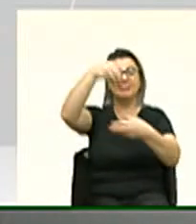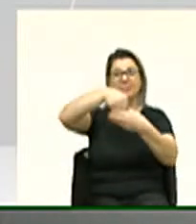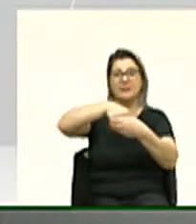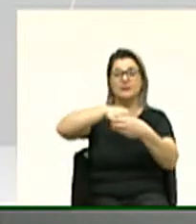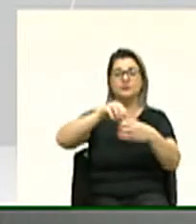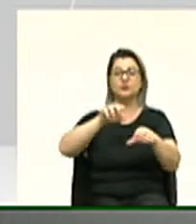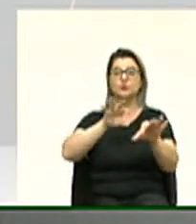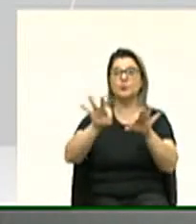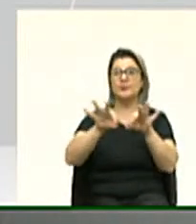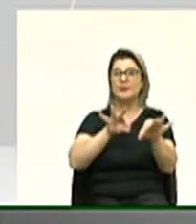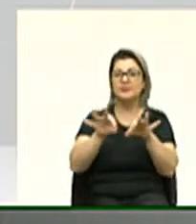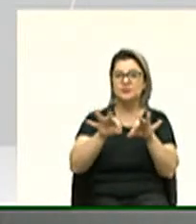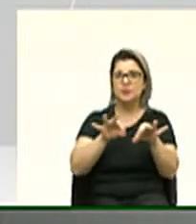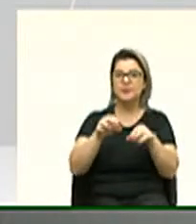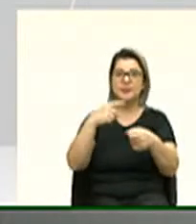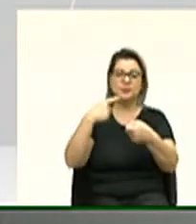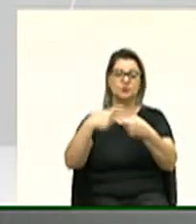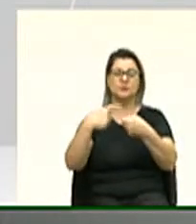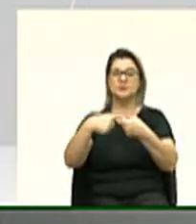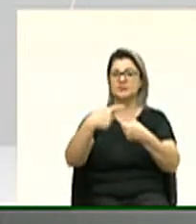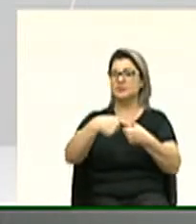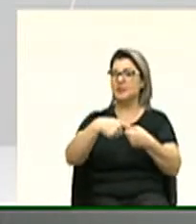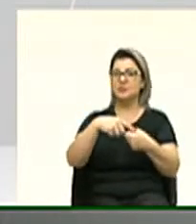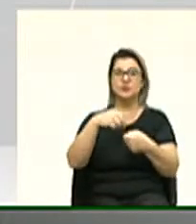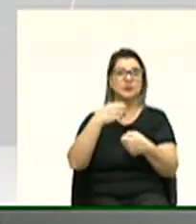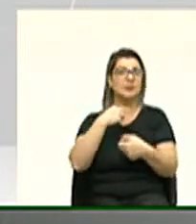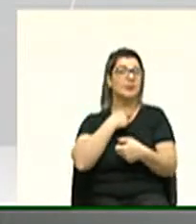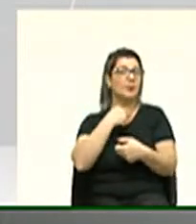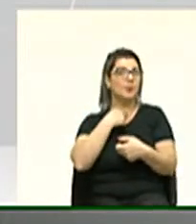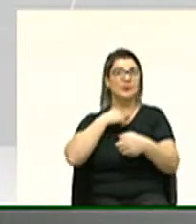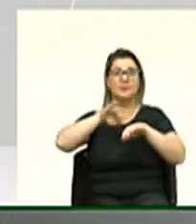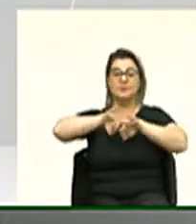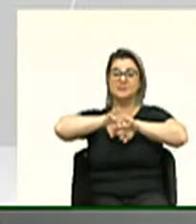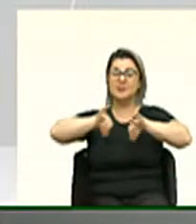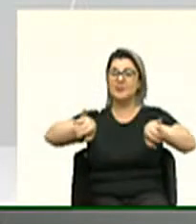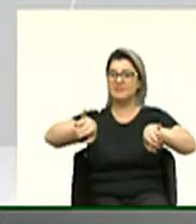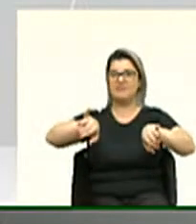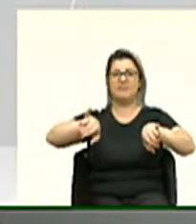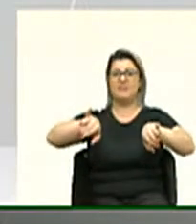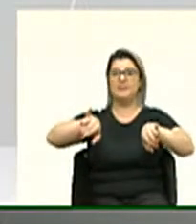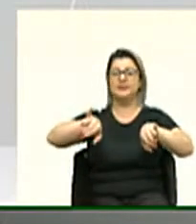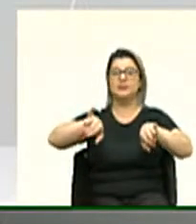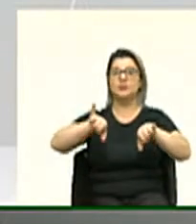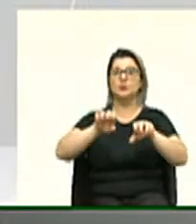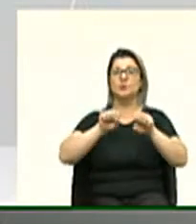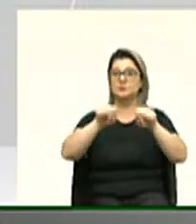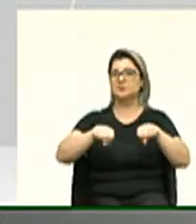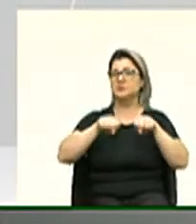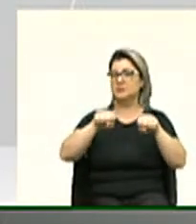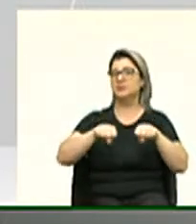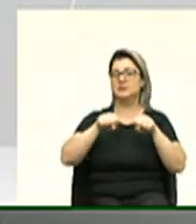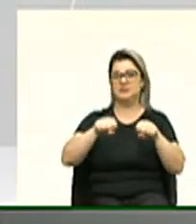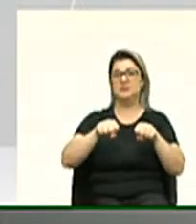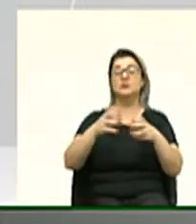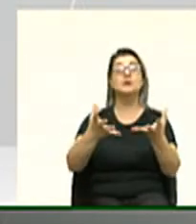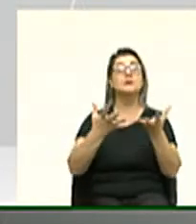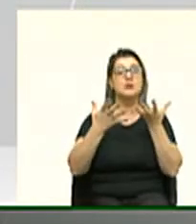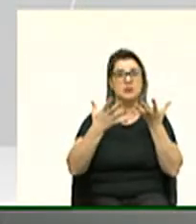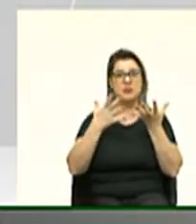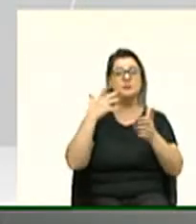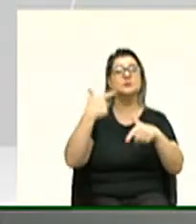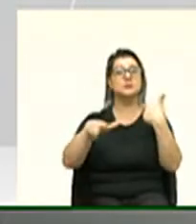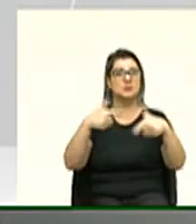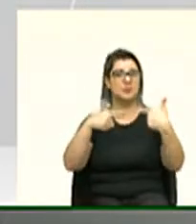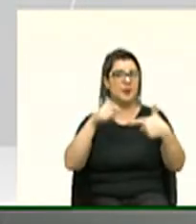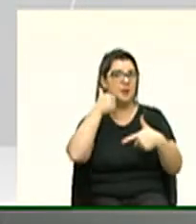não pensar em separar espaço para os ciclistas. Se queremos que os trabalhadores e trabalhadoras tenham